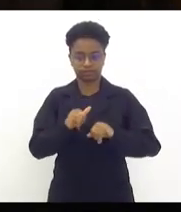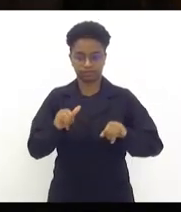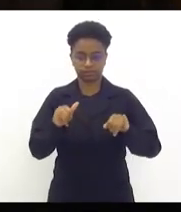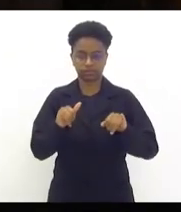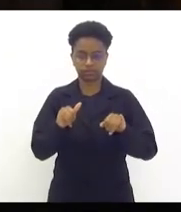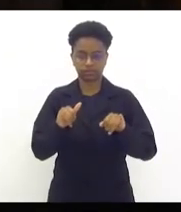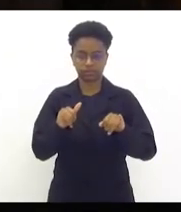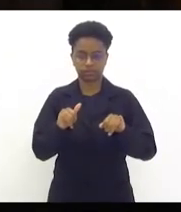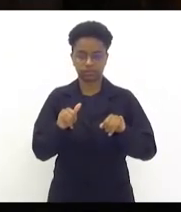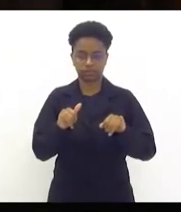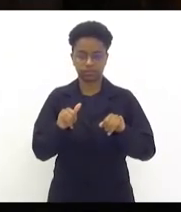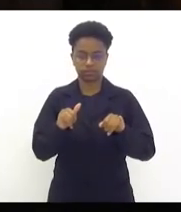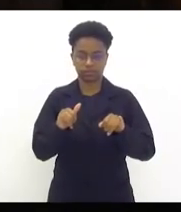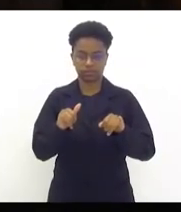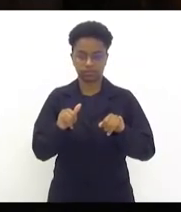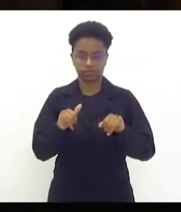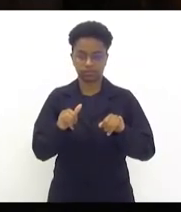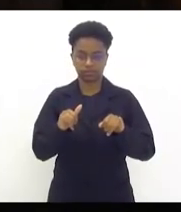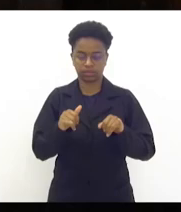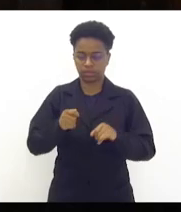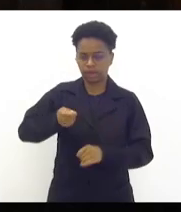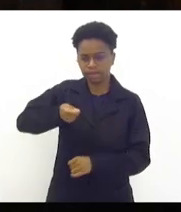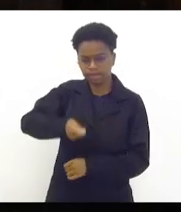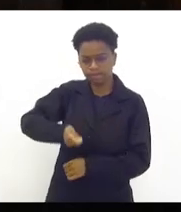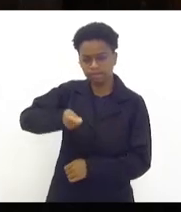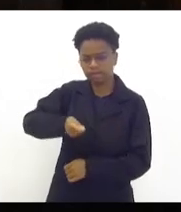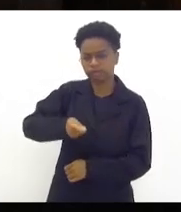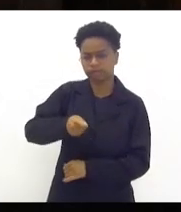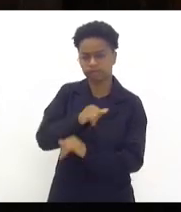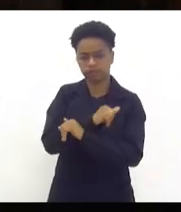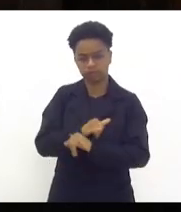de forma incisiva